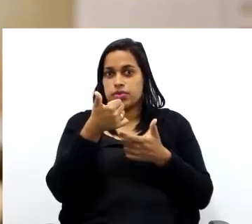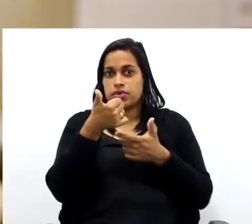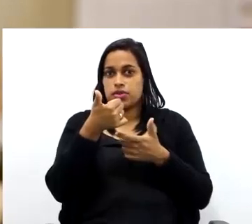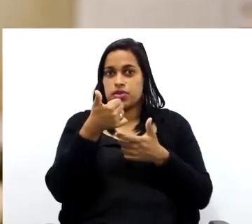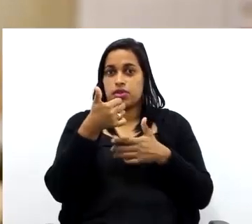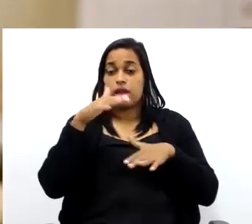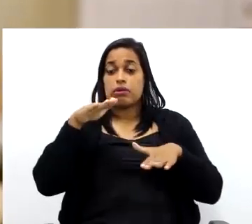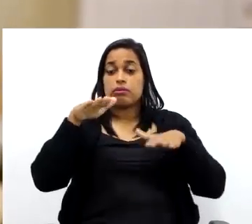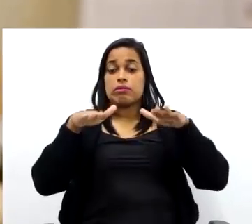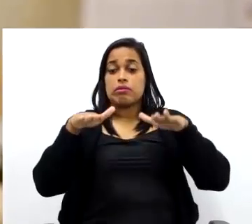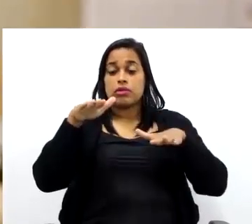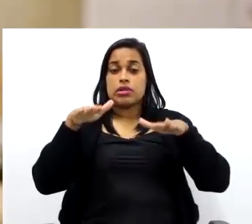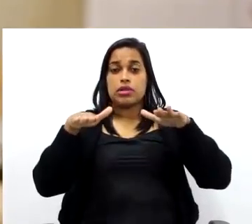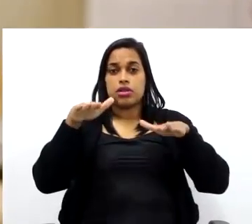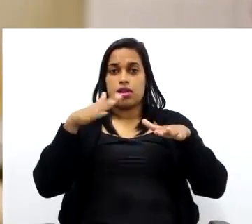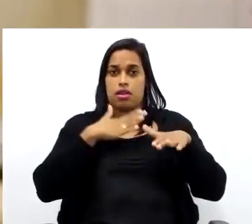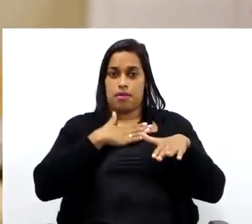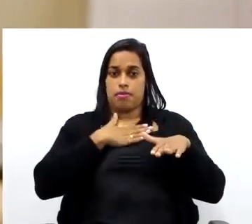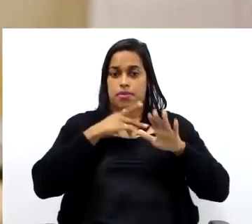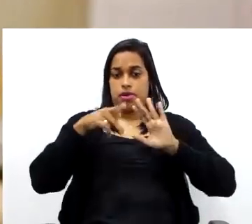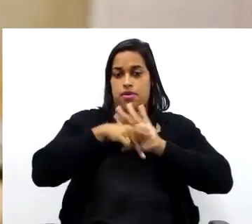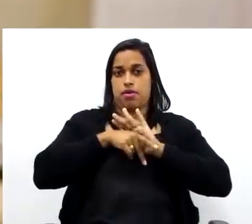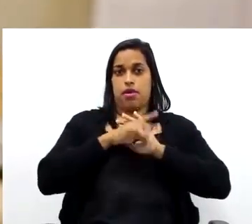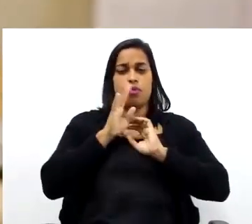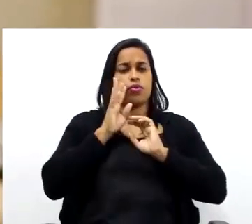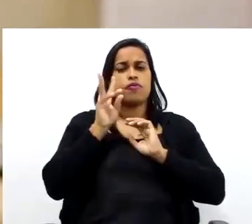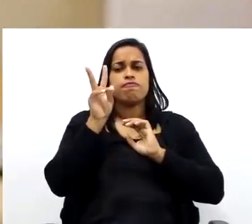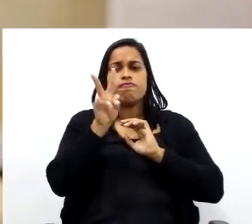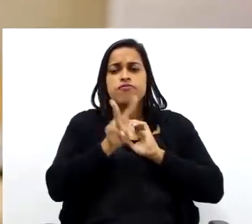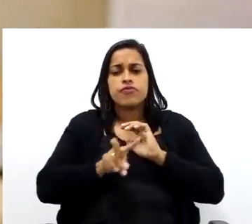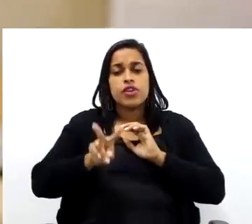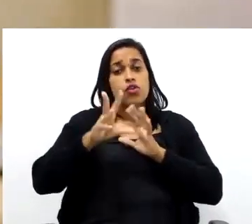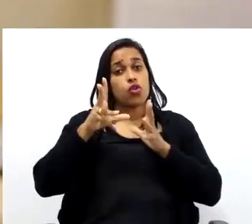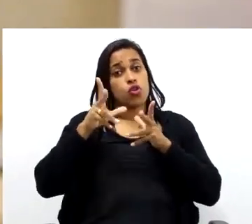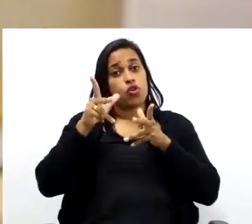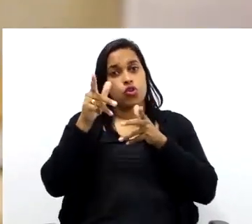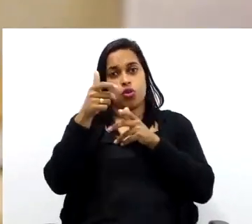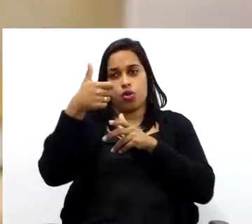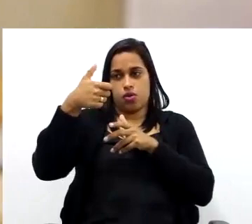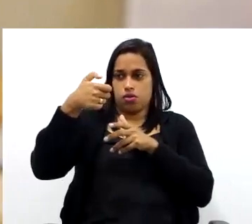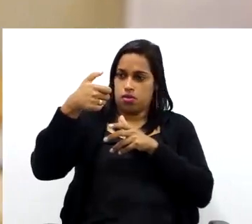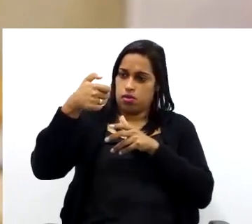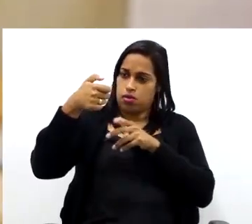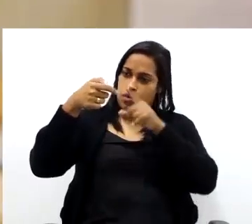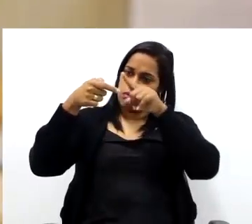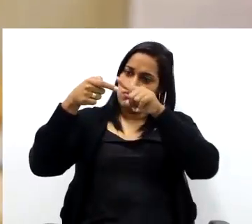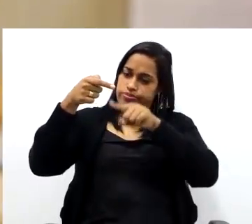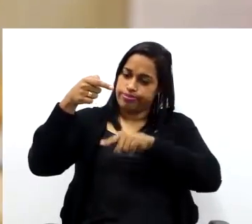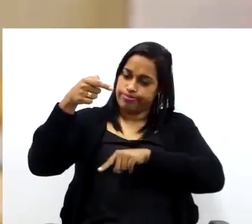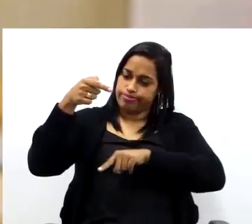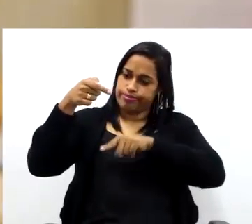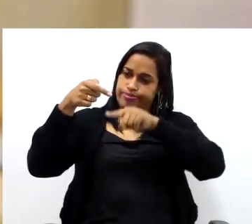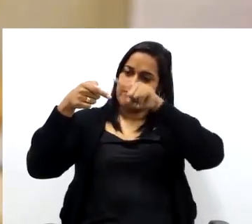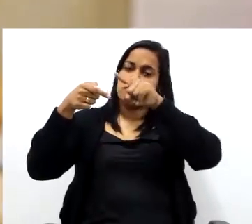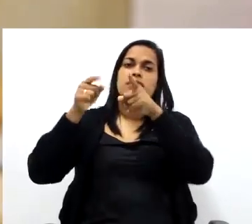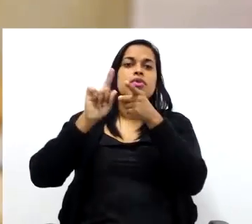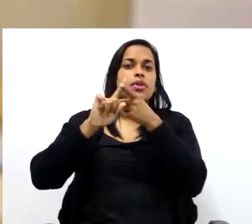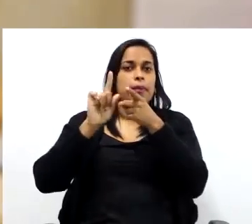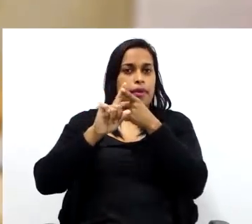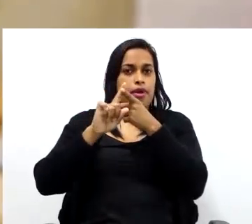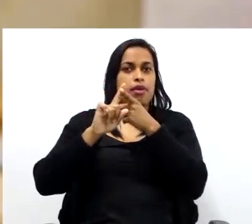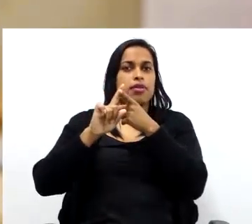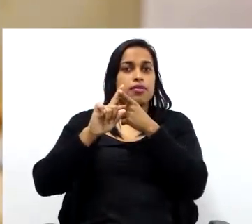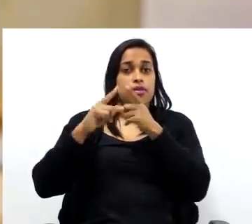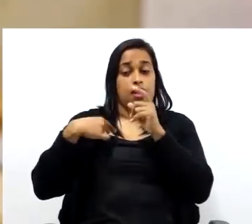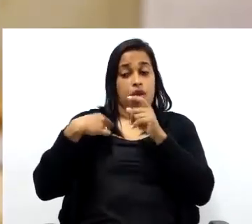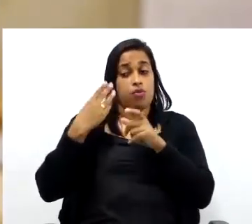está paralela a mim. Então, significa que eu estou vendo toda a extensão dela, todo o tamanho dela está paralelo